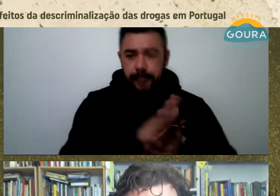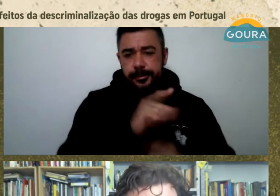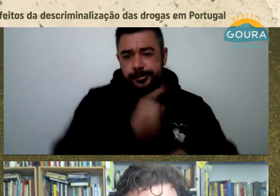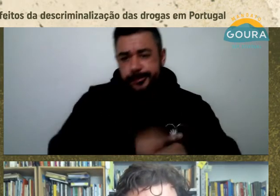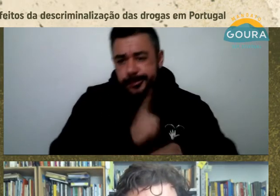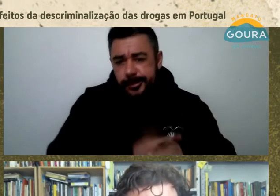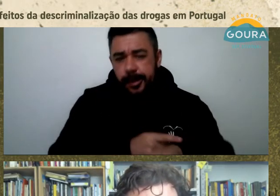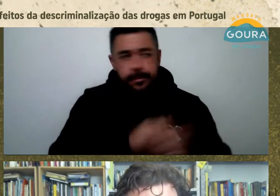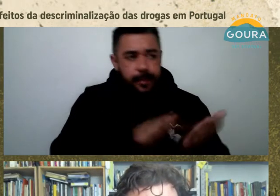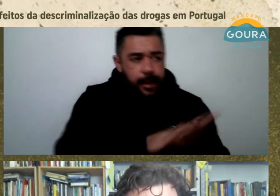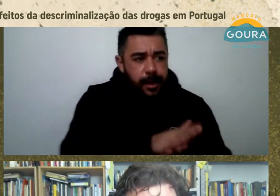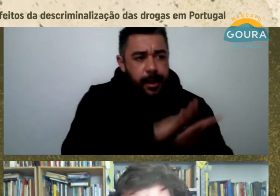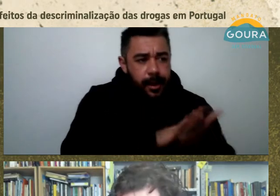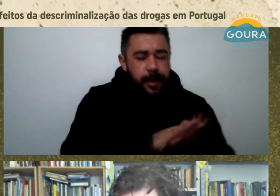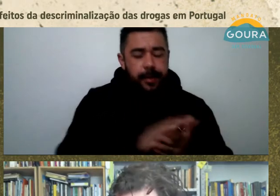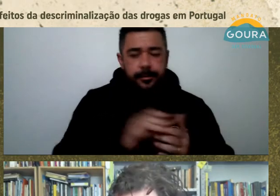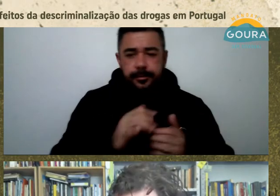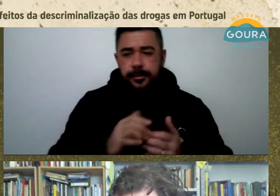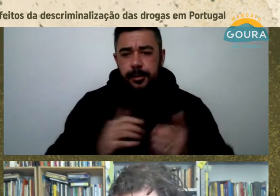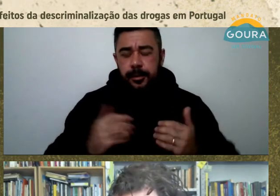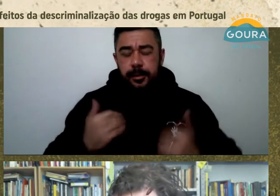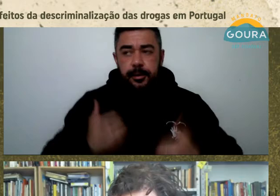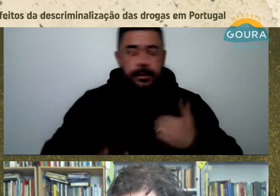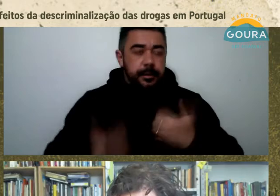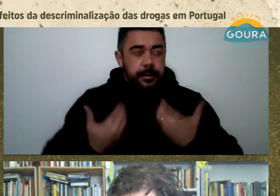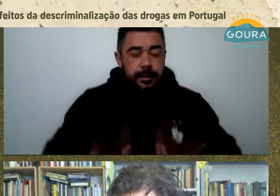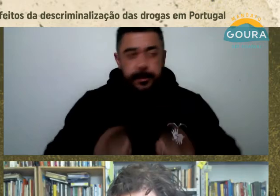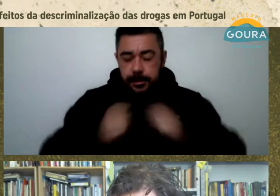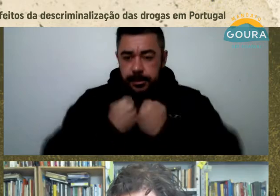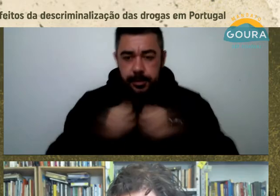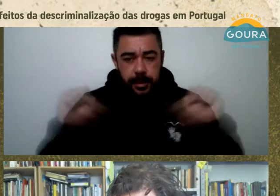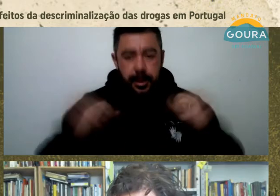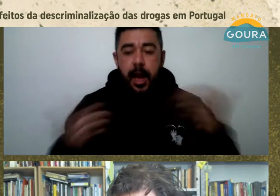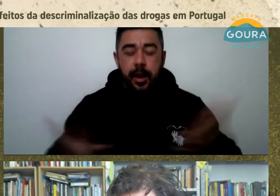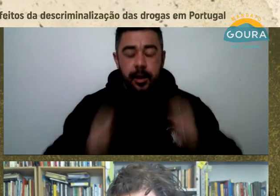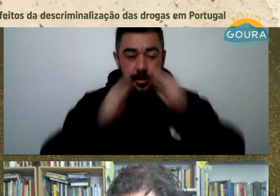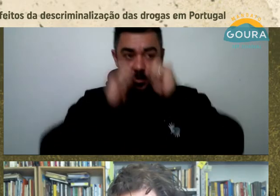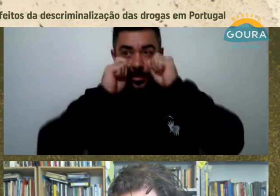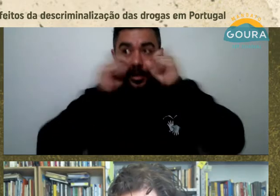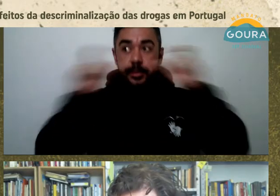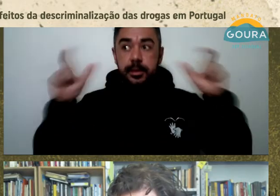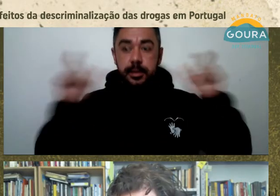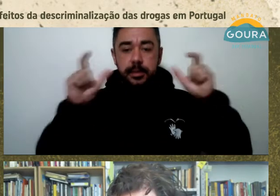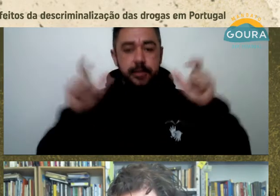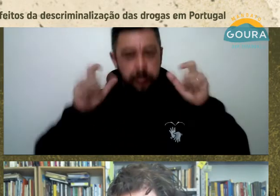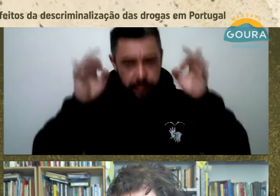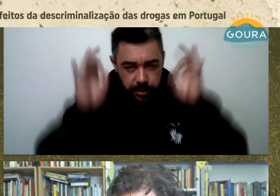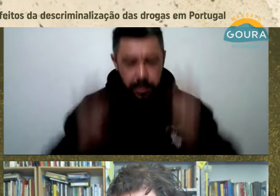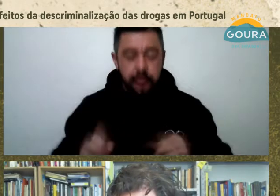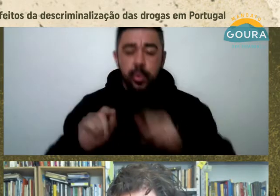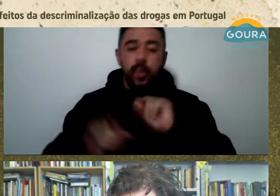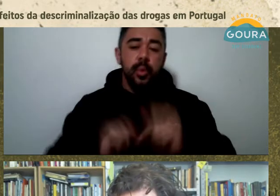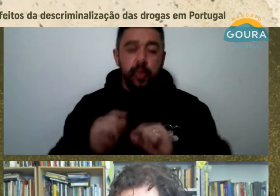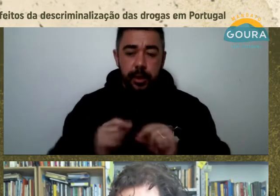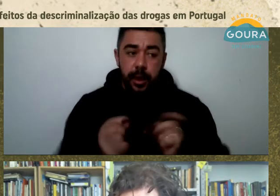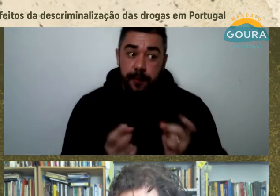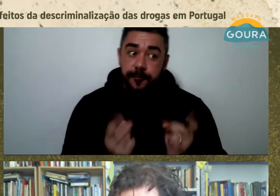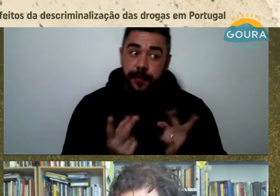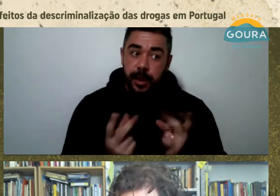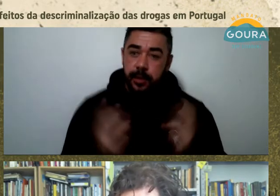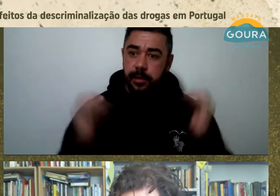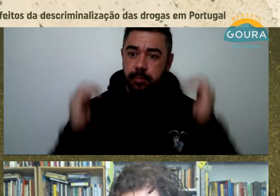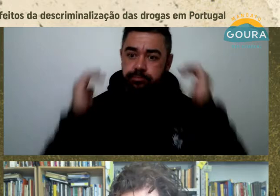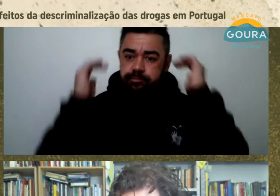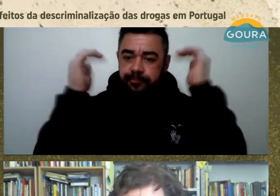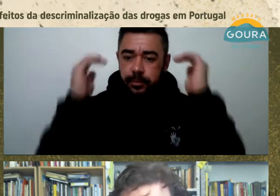puderam prestar maior atenção ao tráfico de maior porte,